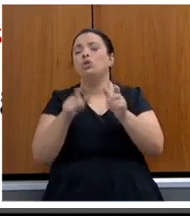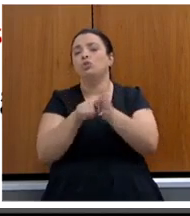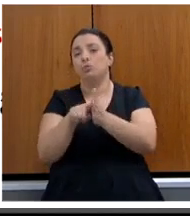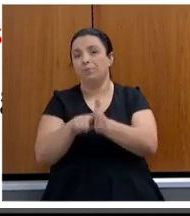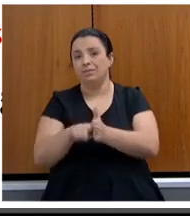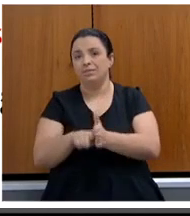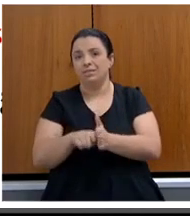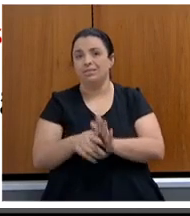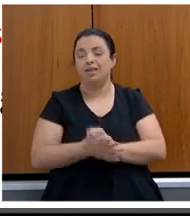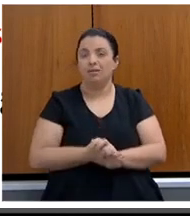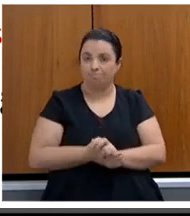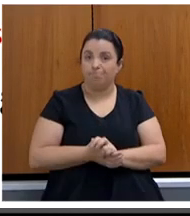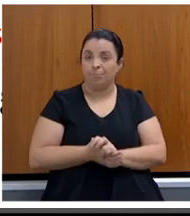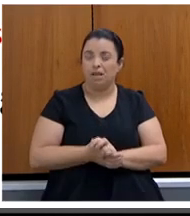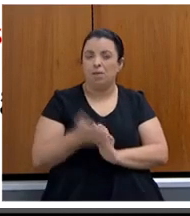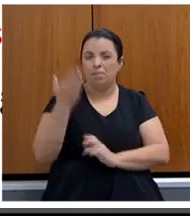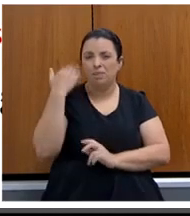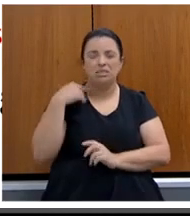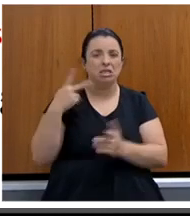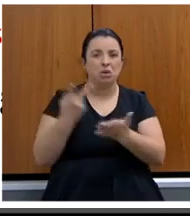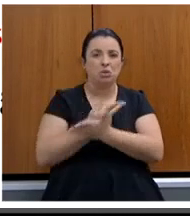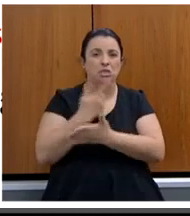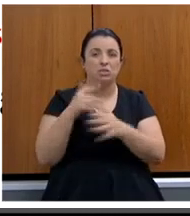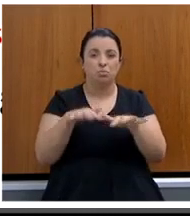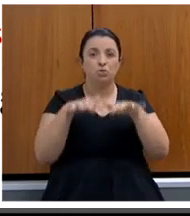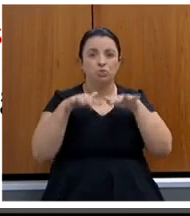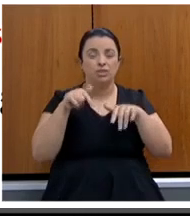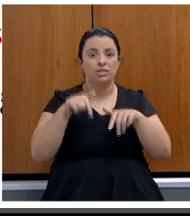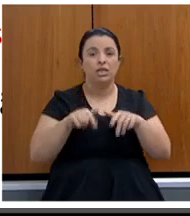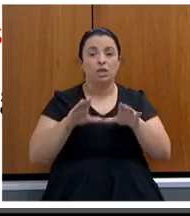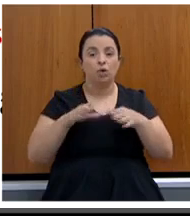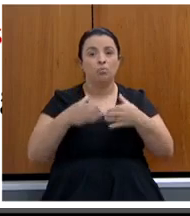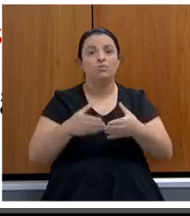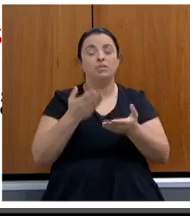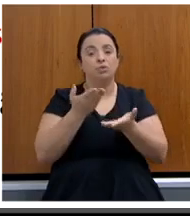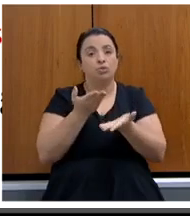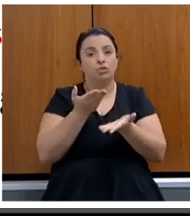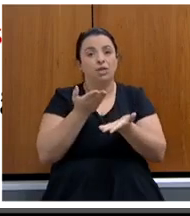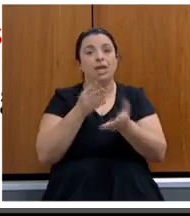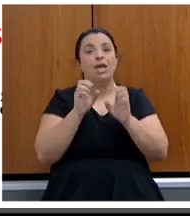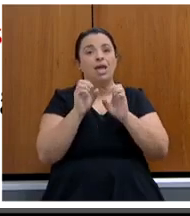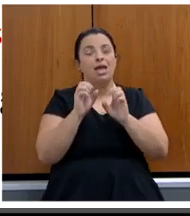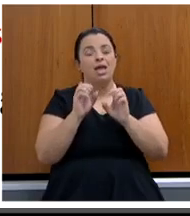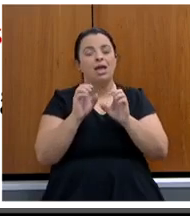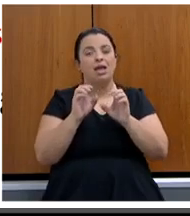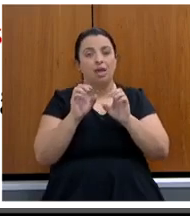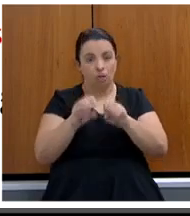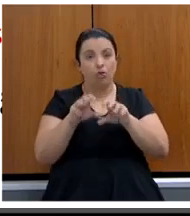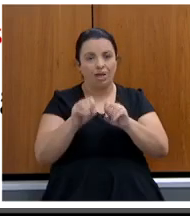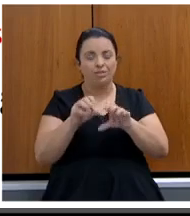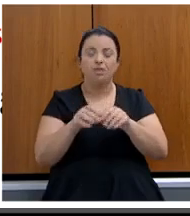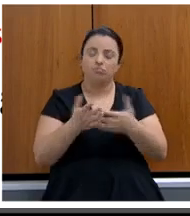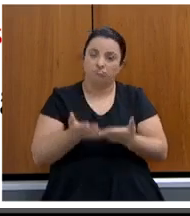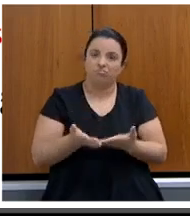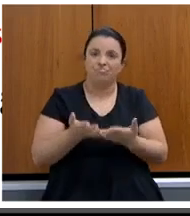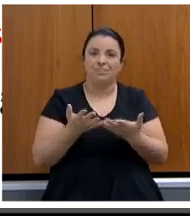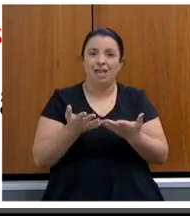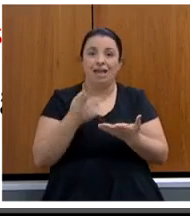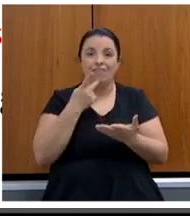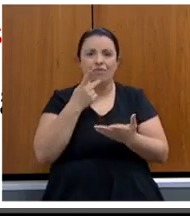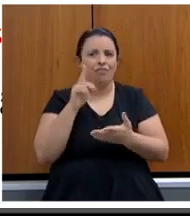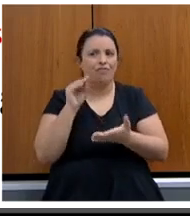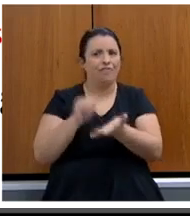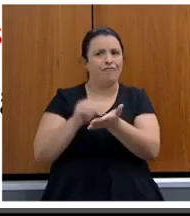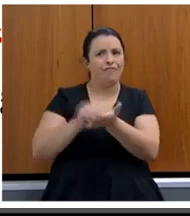passei isso numa audiência aqui na comissão de educação primeira questão secretária que nos chama muito atenção